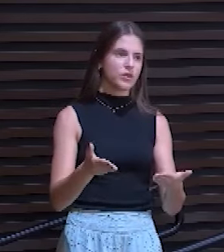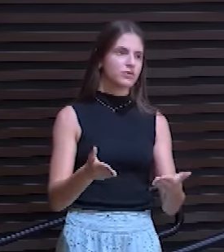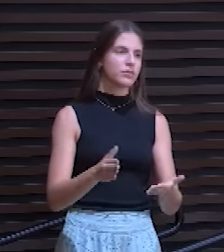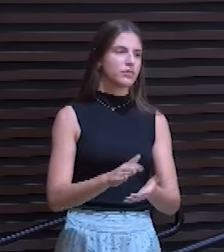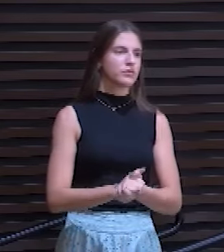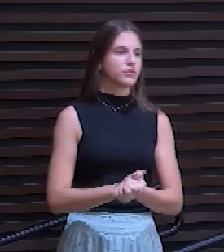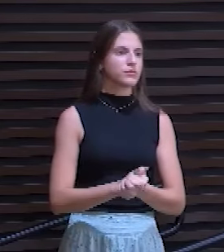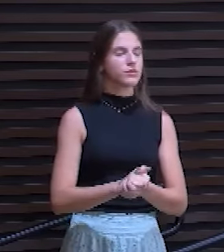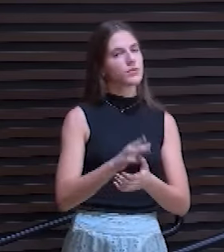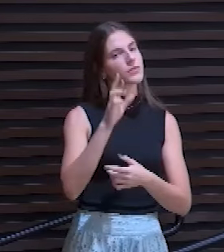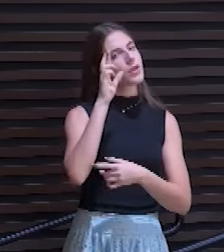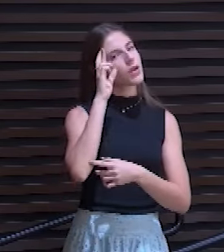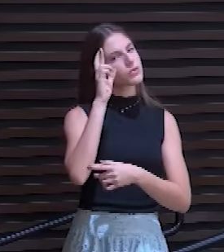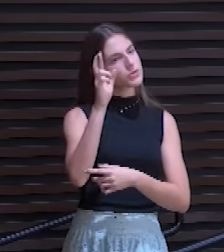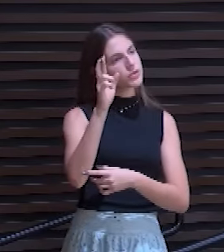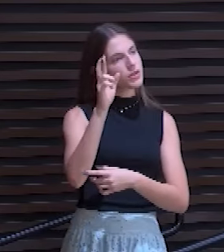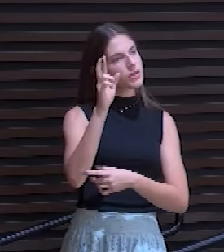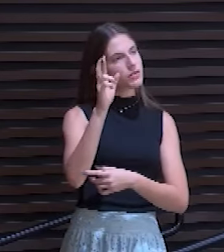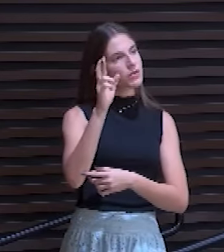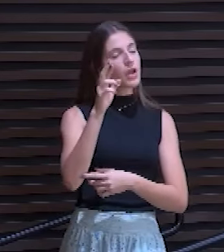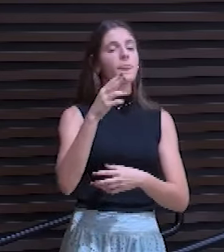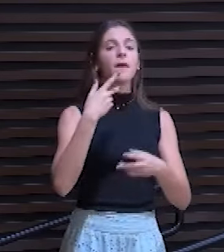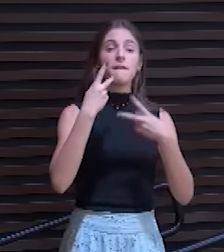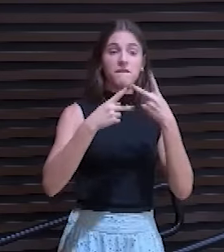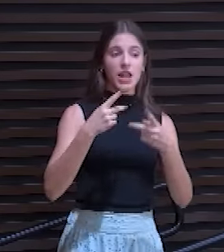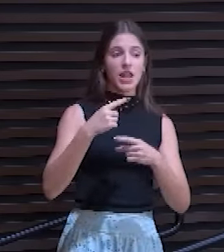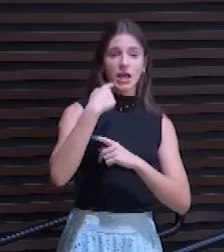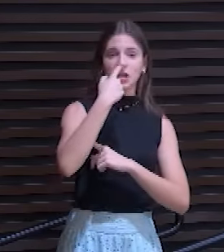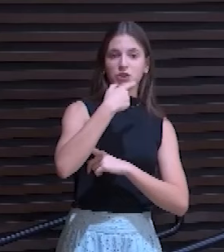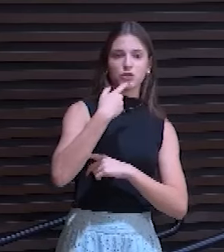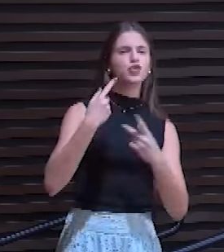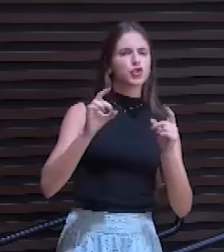dizer que é do Senhor da boca é fácil dizer.